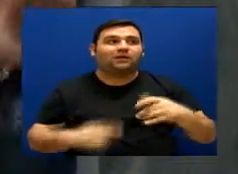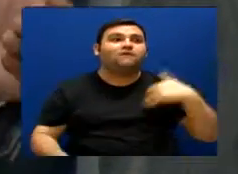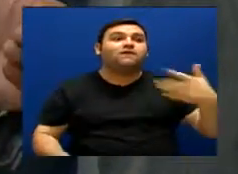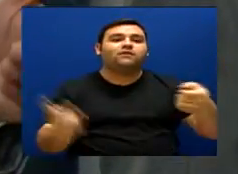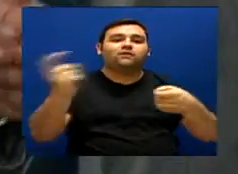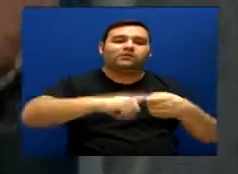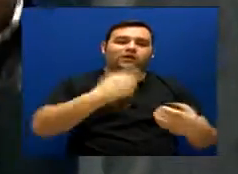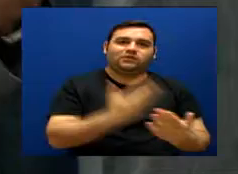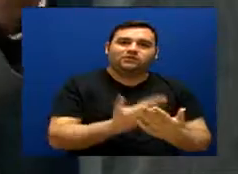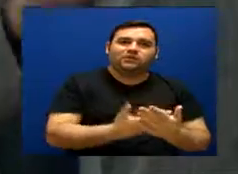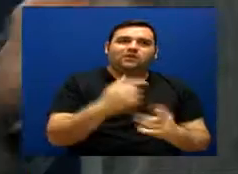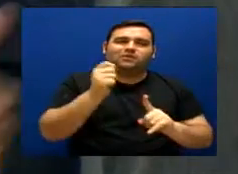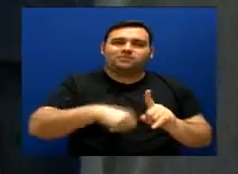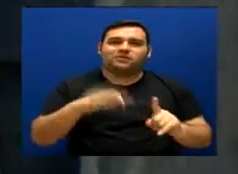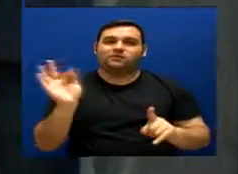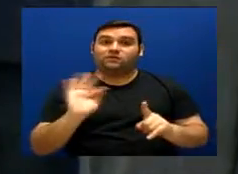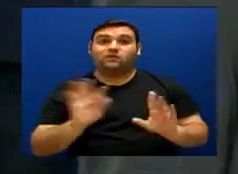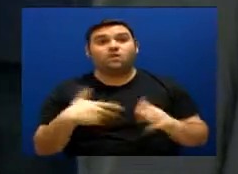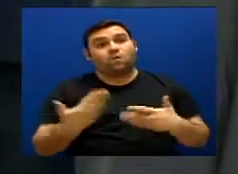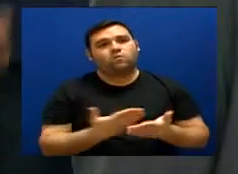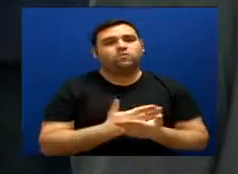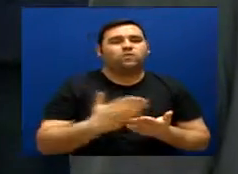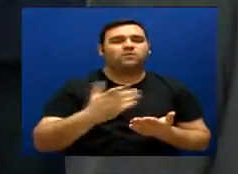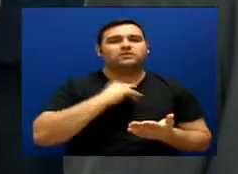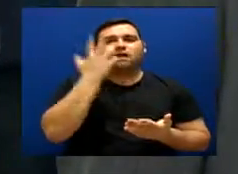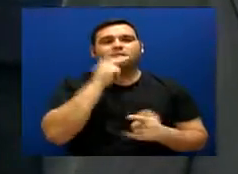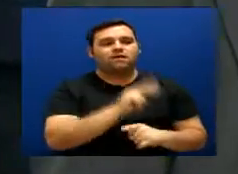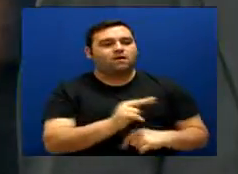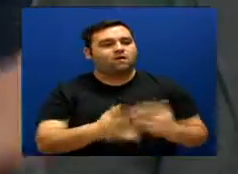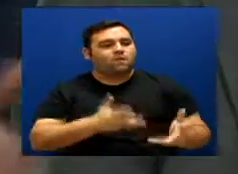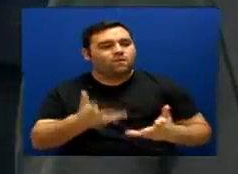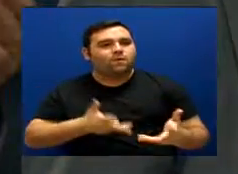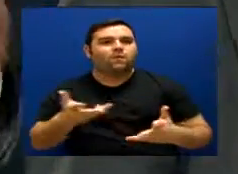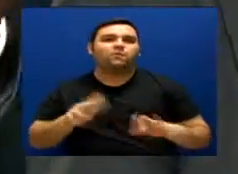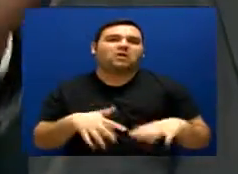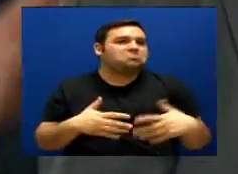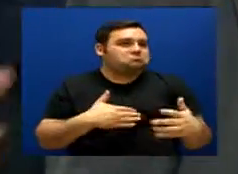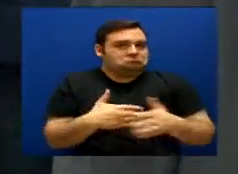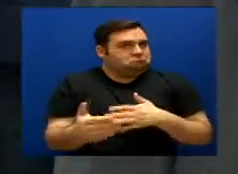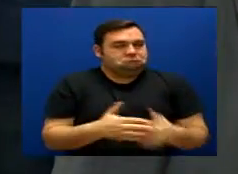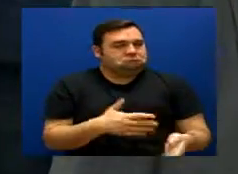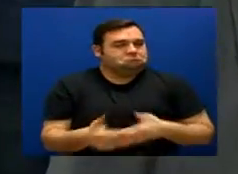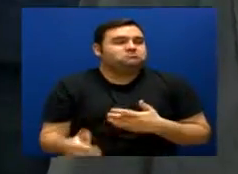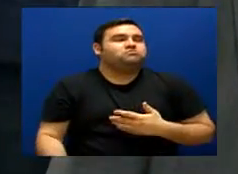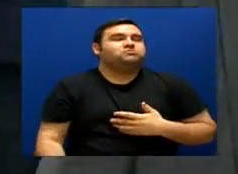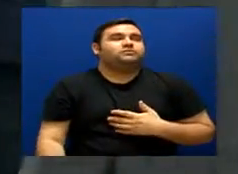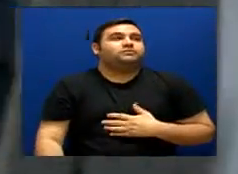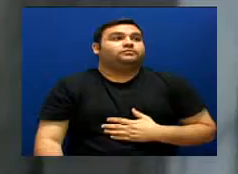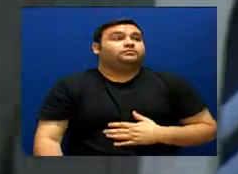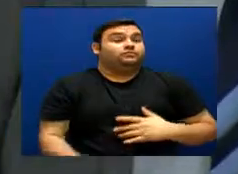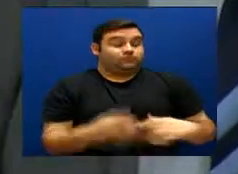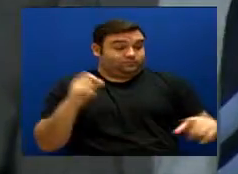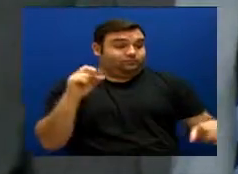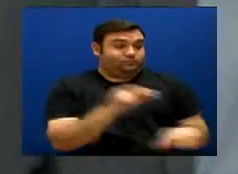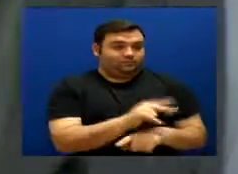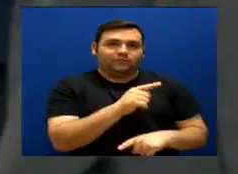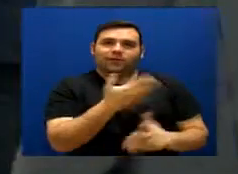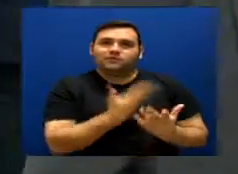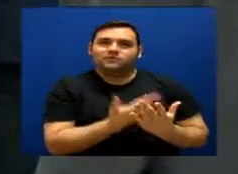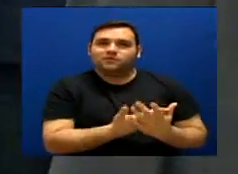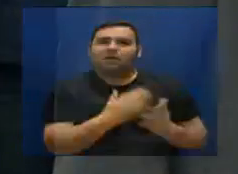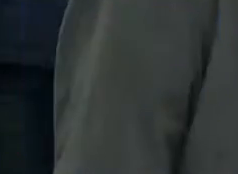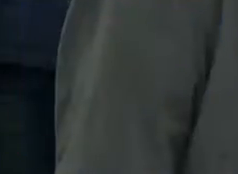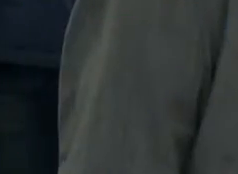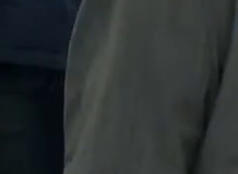aluno voltar às aulas ou começar, né, da creche, o fundamental, a hora que eles entrarem, eles